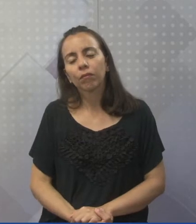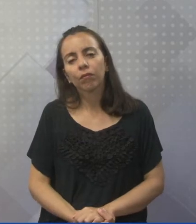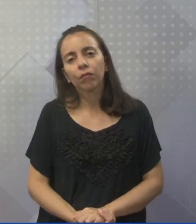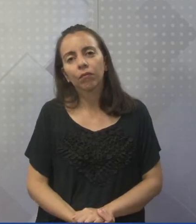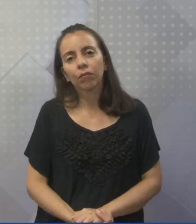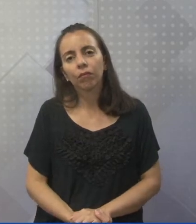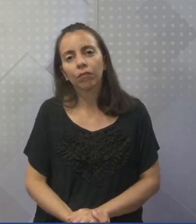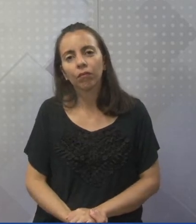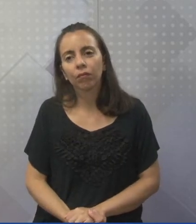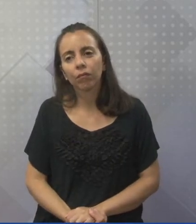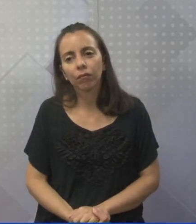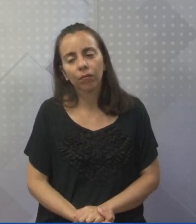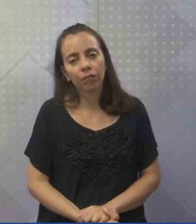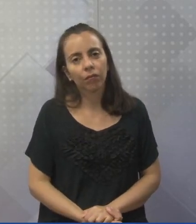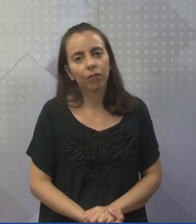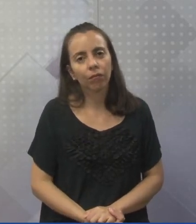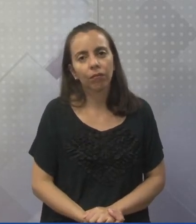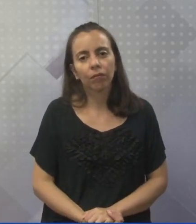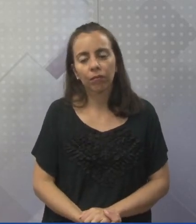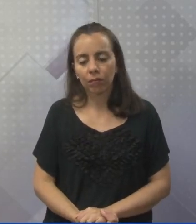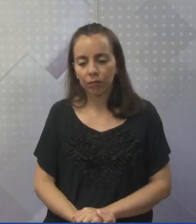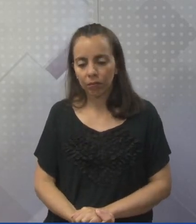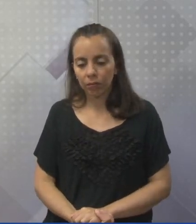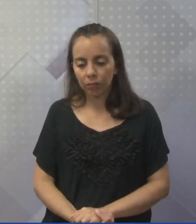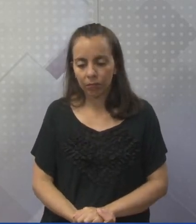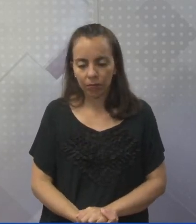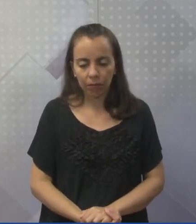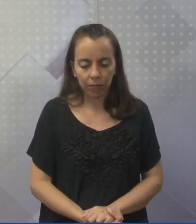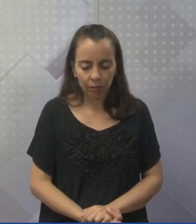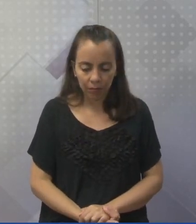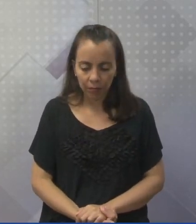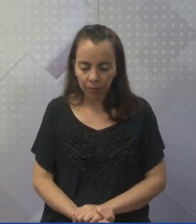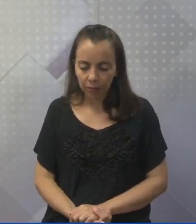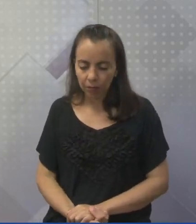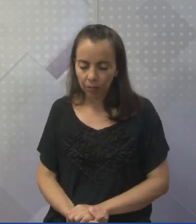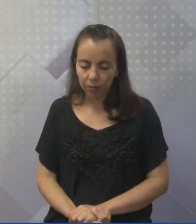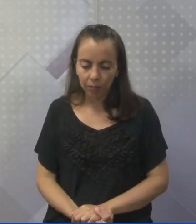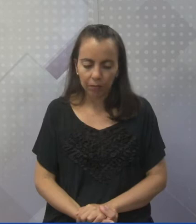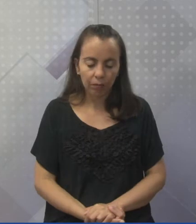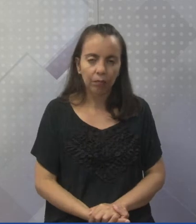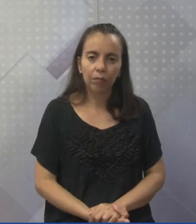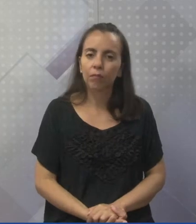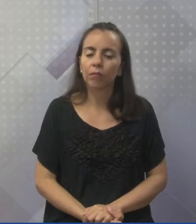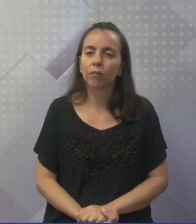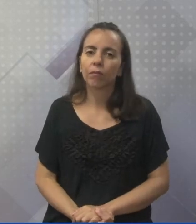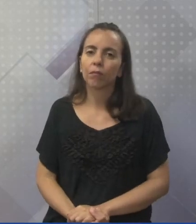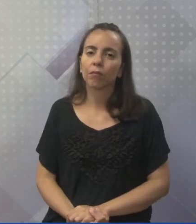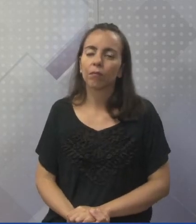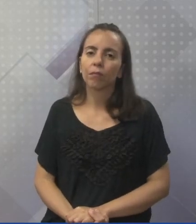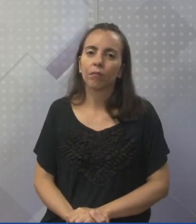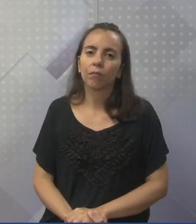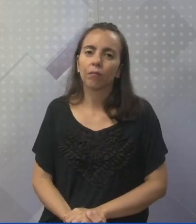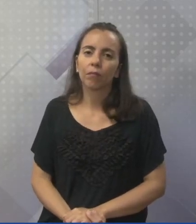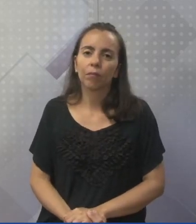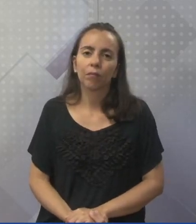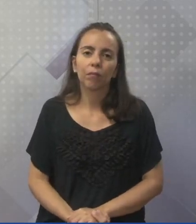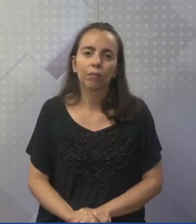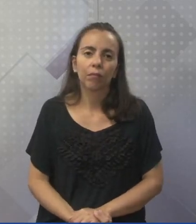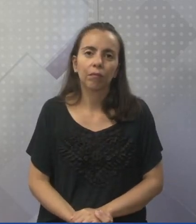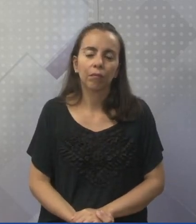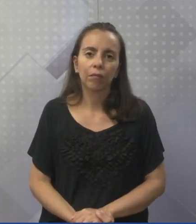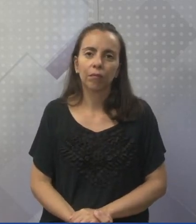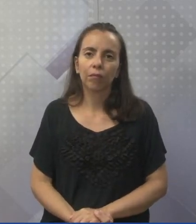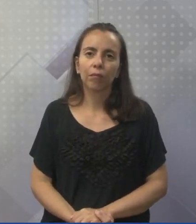would. Muito fácil. If I were tall and strong, I would play basketball perfectly,